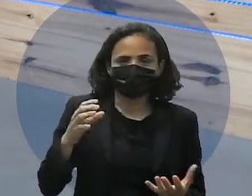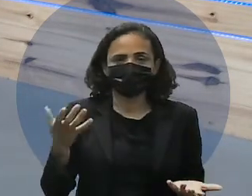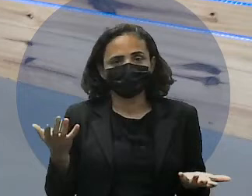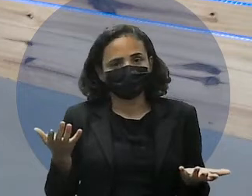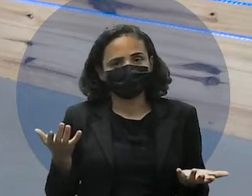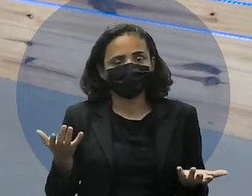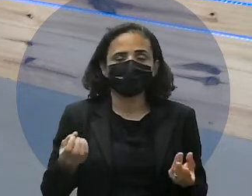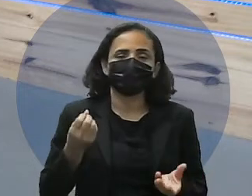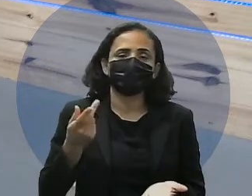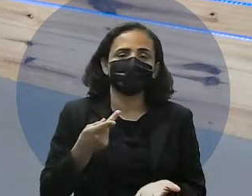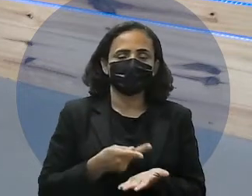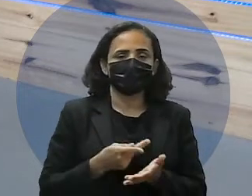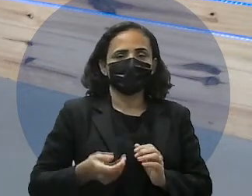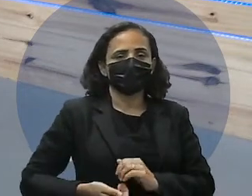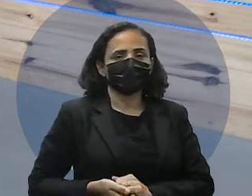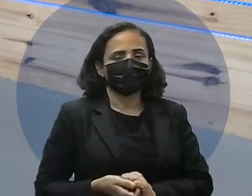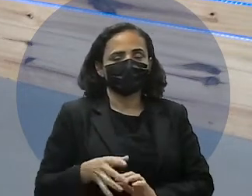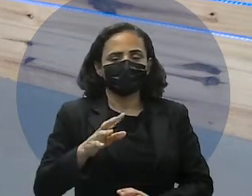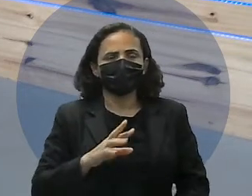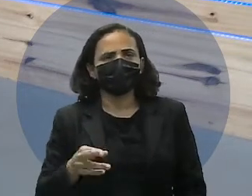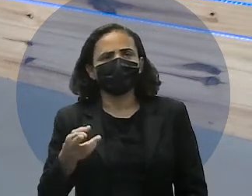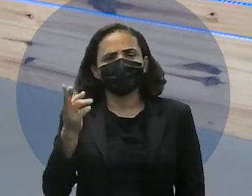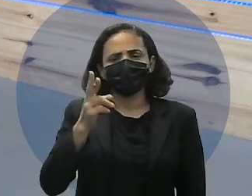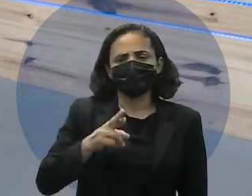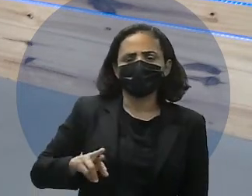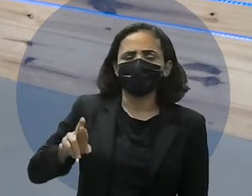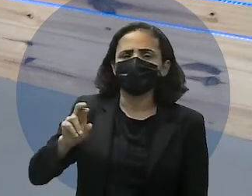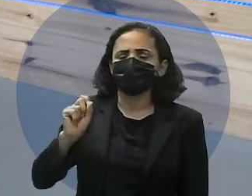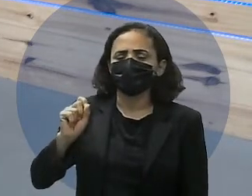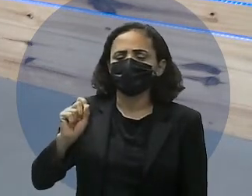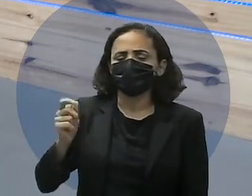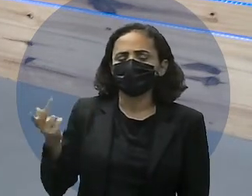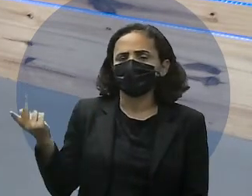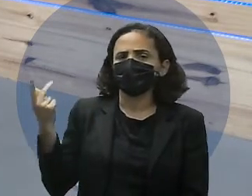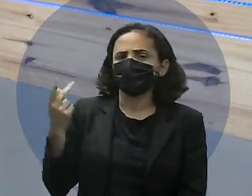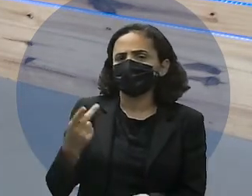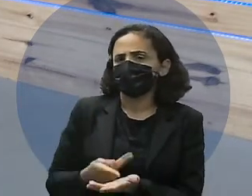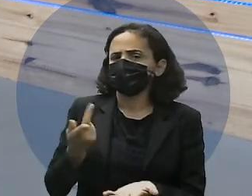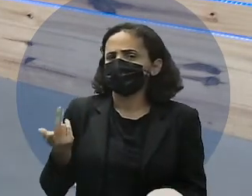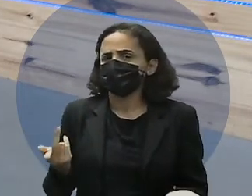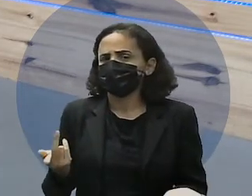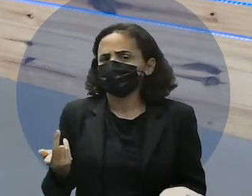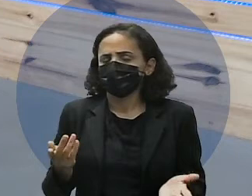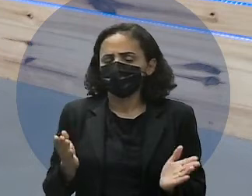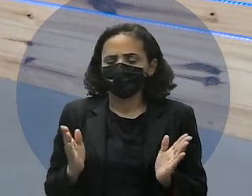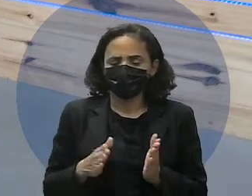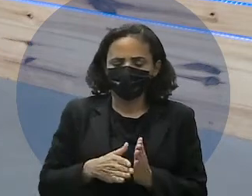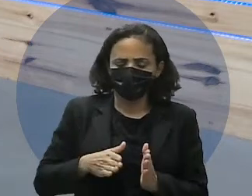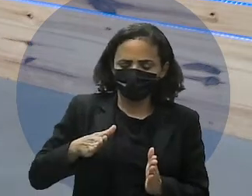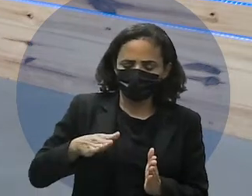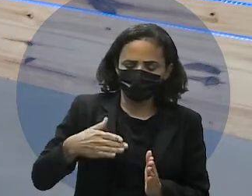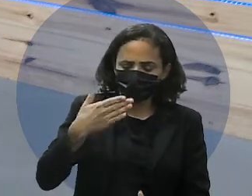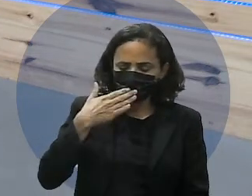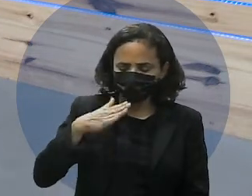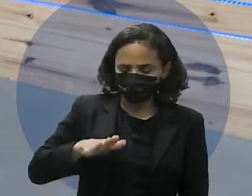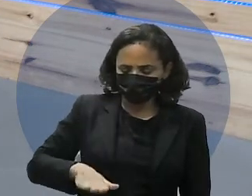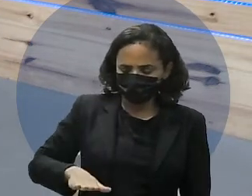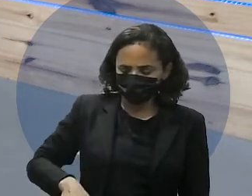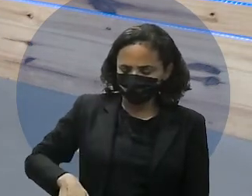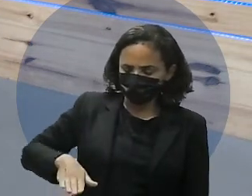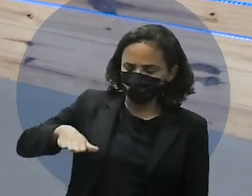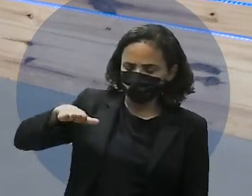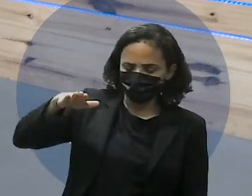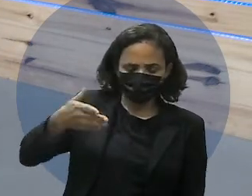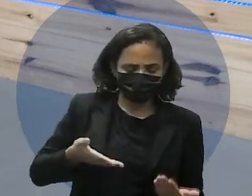E outra coisa, essa razão de crescimento, ela não é uma razão linear, proporcionalmente. Por